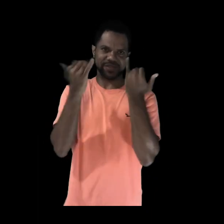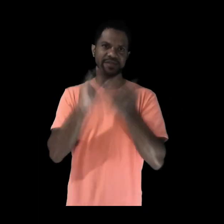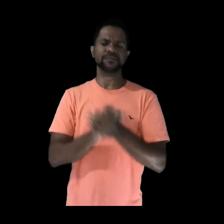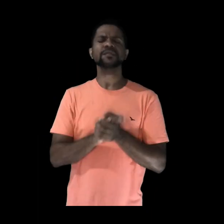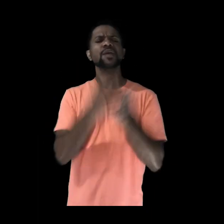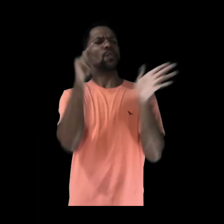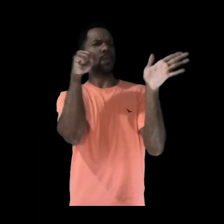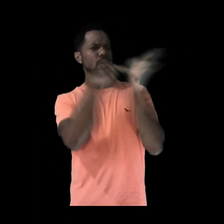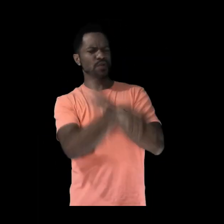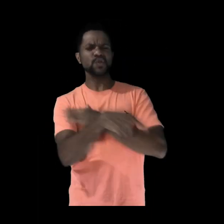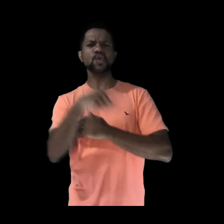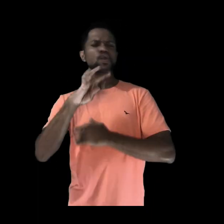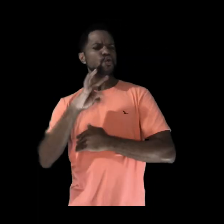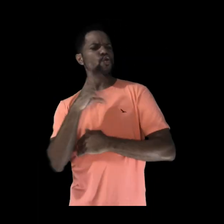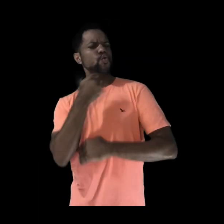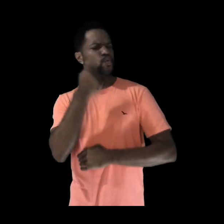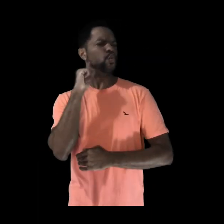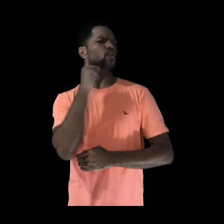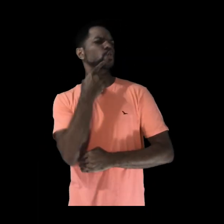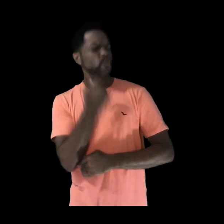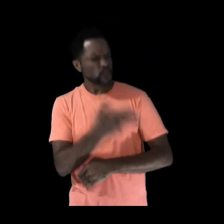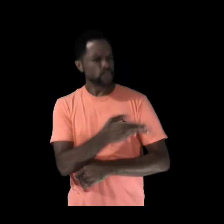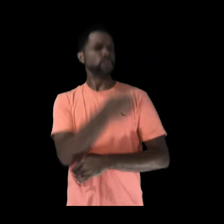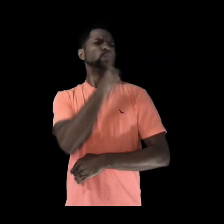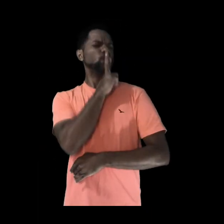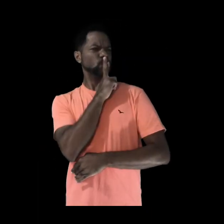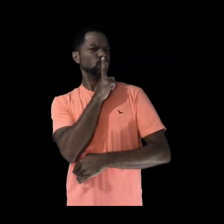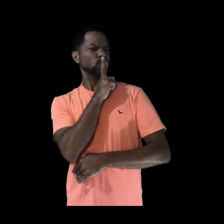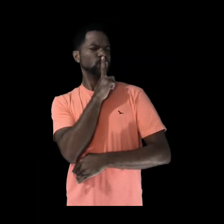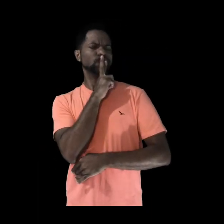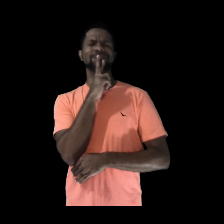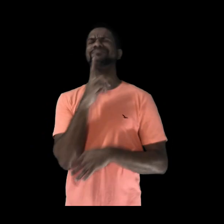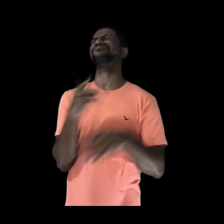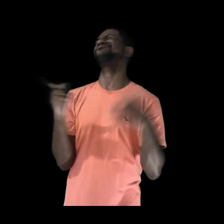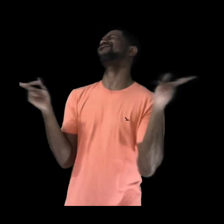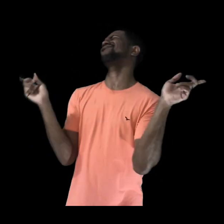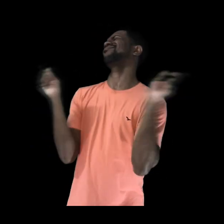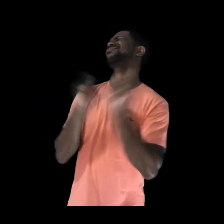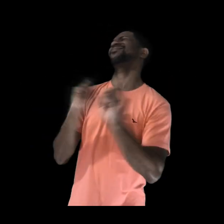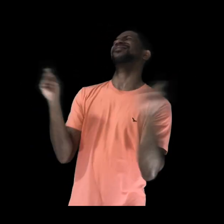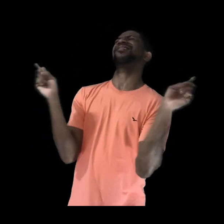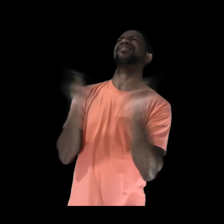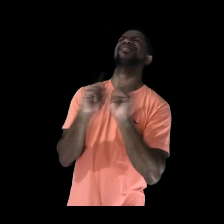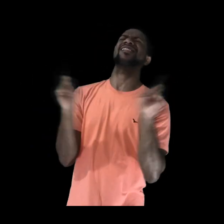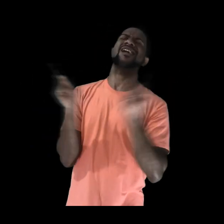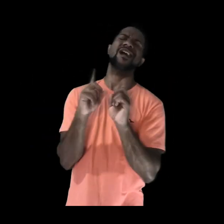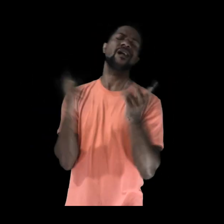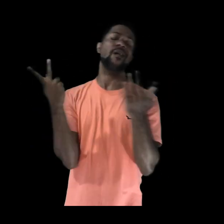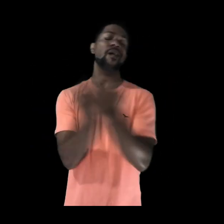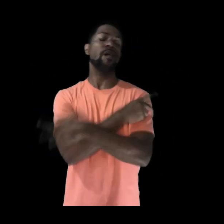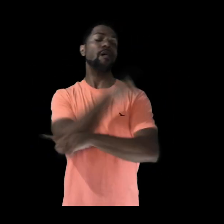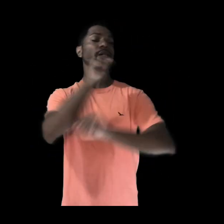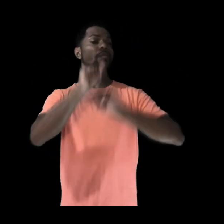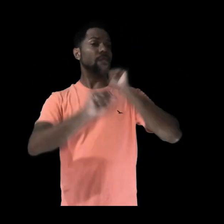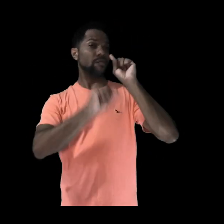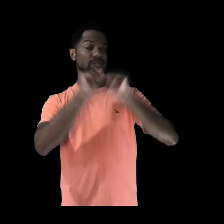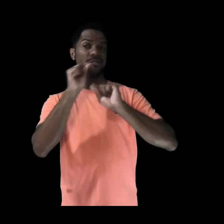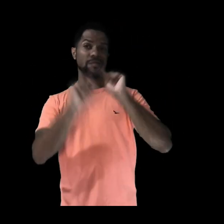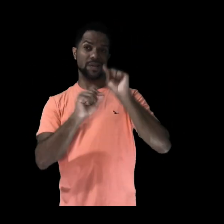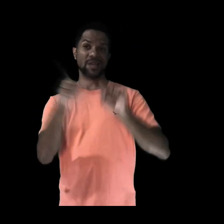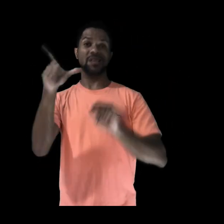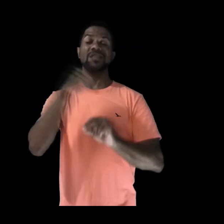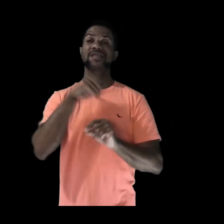informação. Uma perguntinha também, todo surdo automaticamente é mudo? Não, não é. O que acontece é que a gente